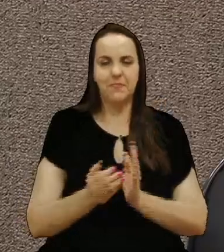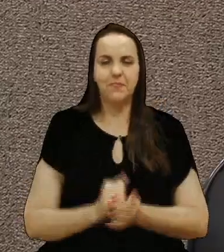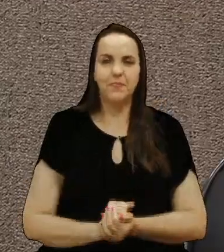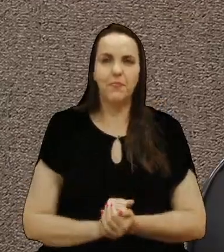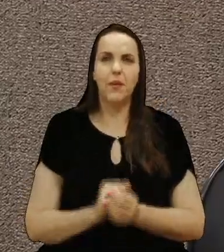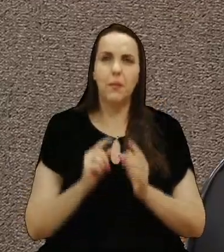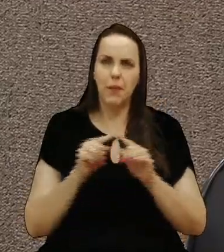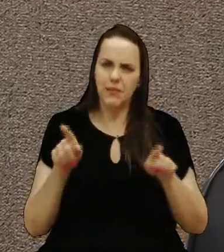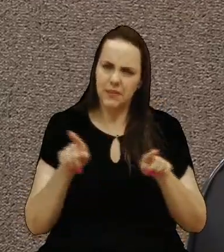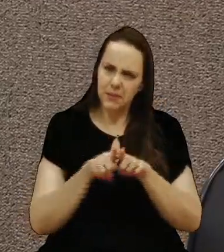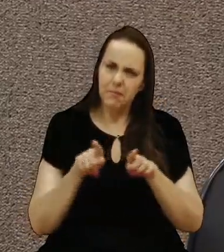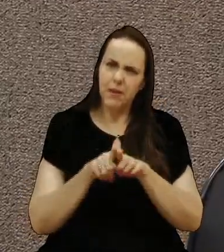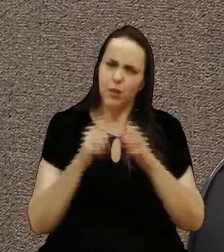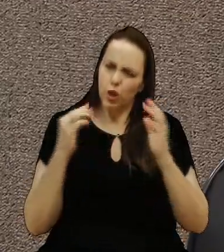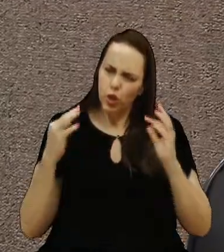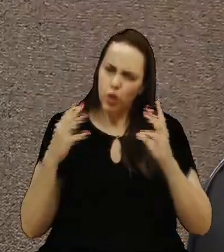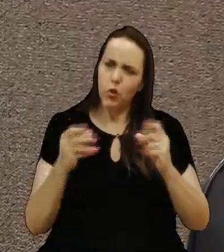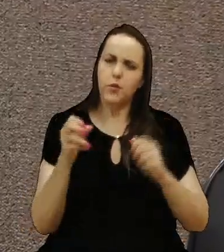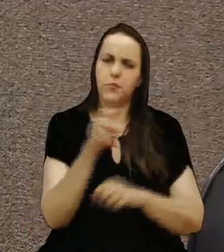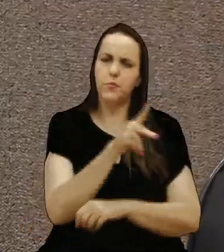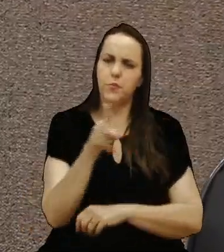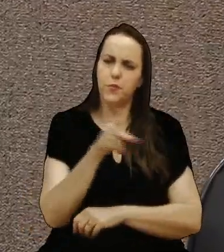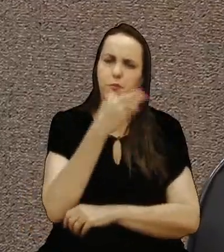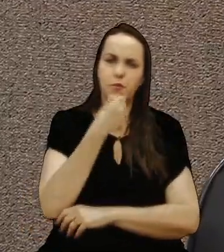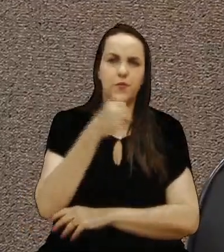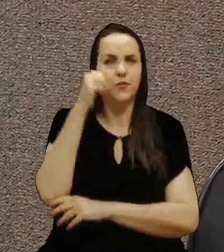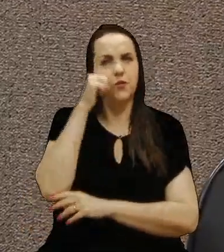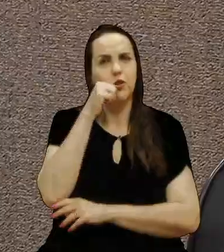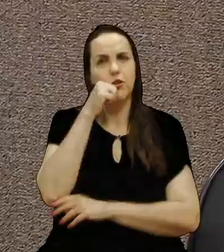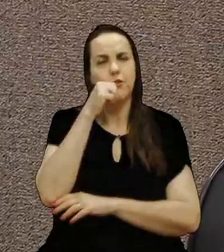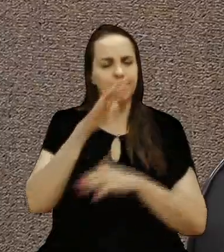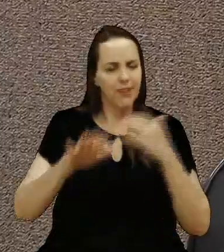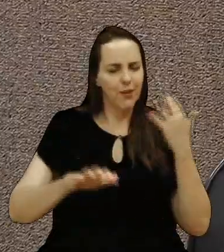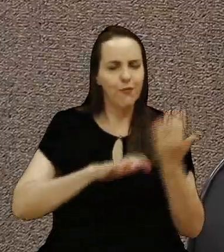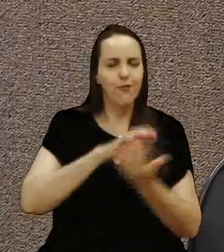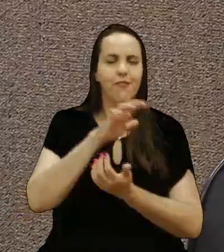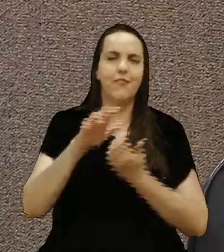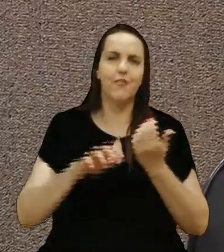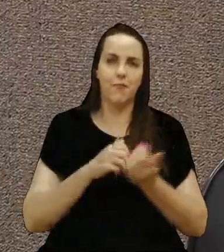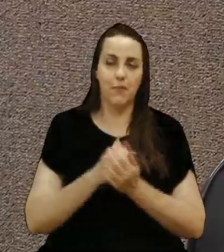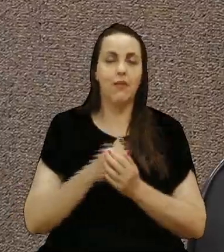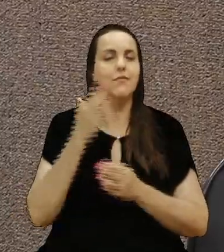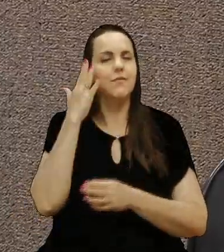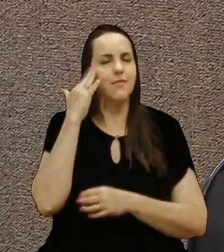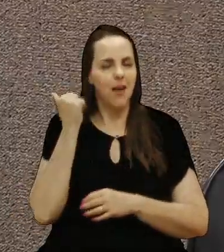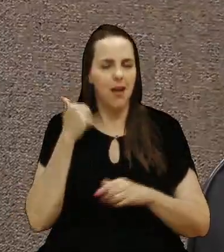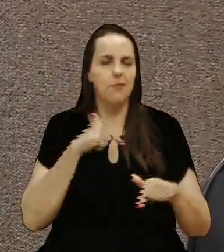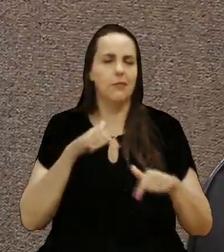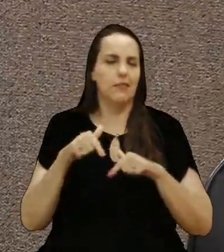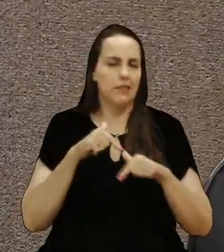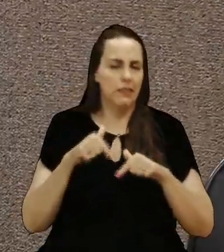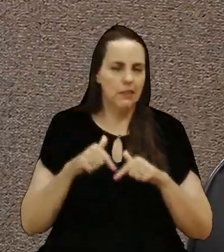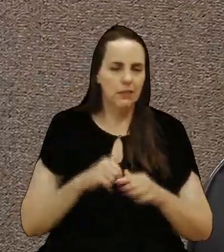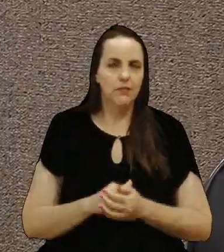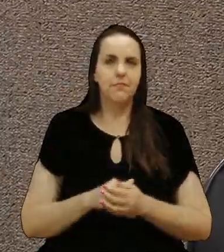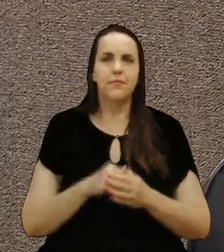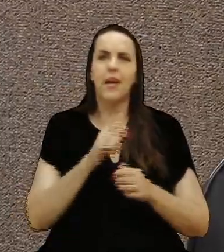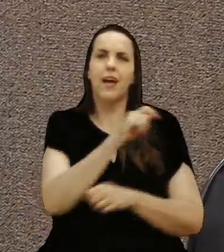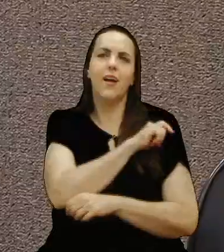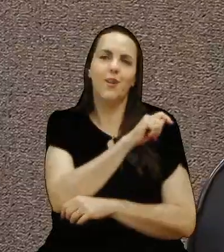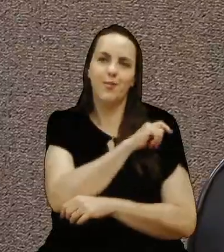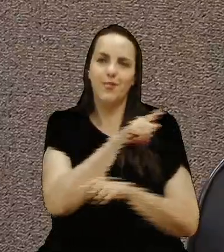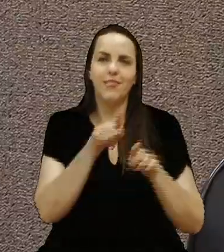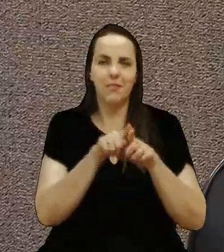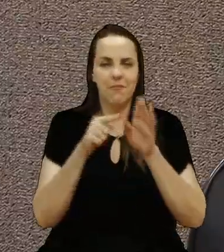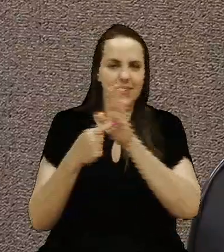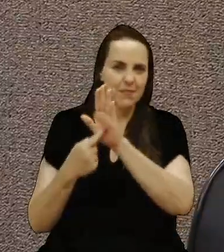mas também a todos os professores absolutamente envolvidos, e a gente sabe quanto trabalho dá, a todos os estudantes que se